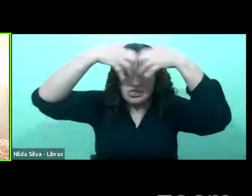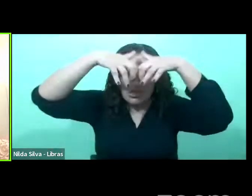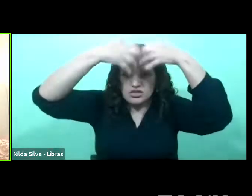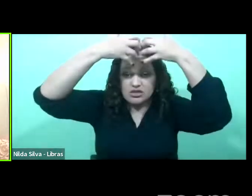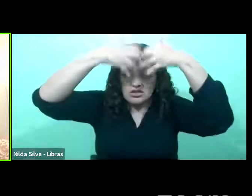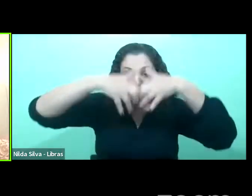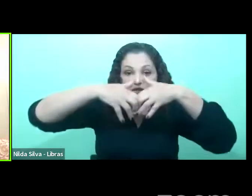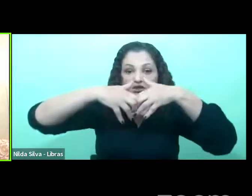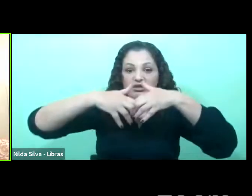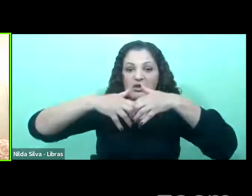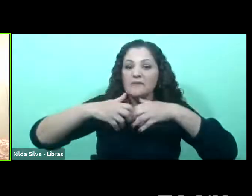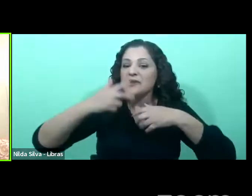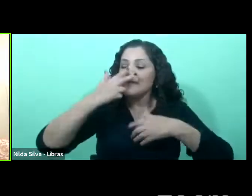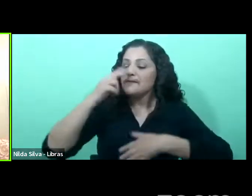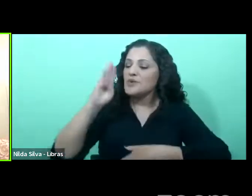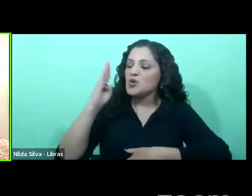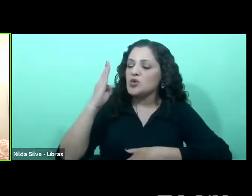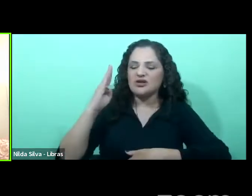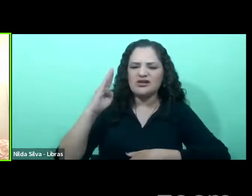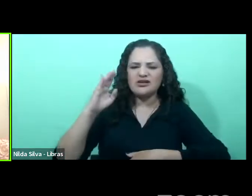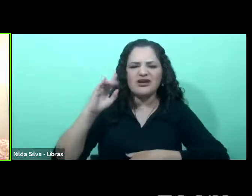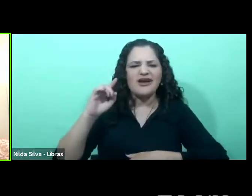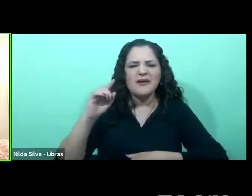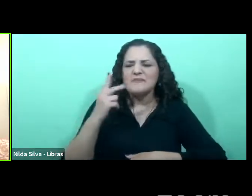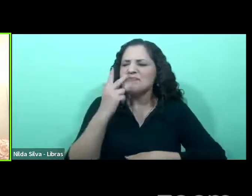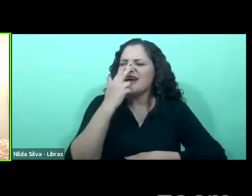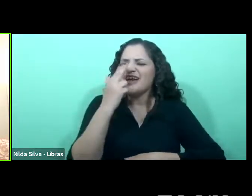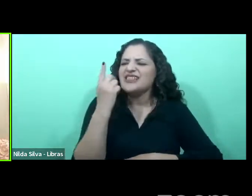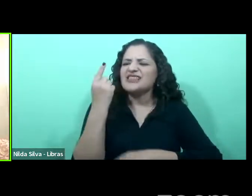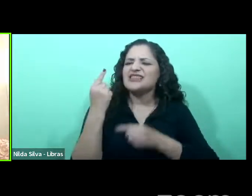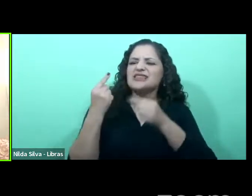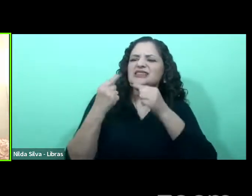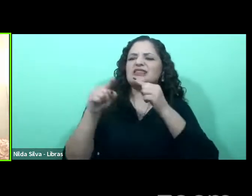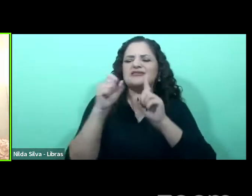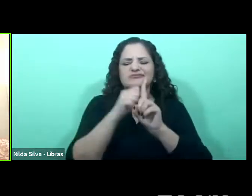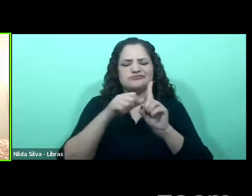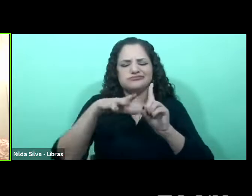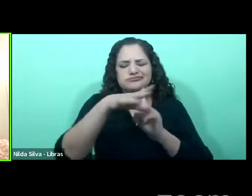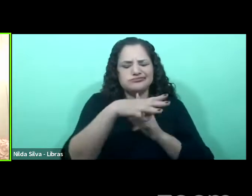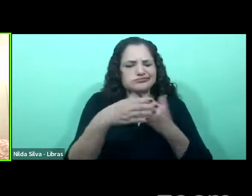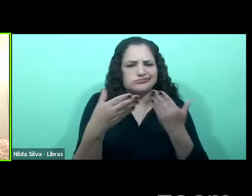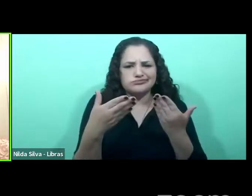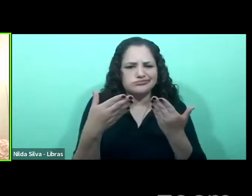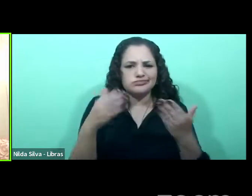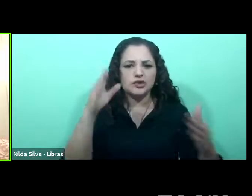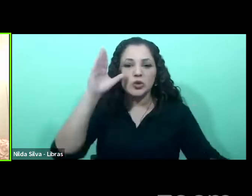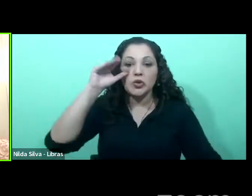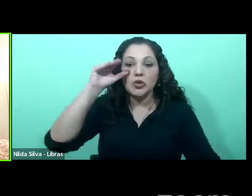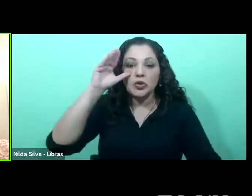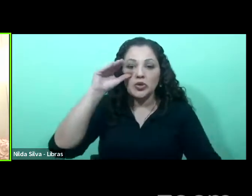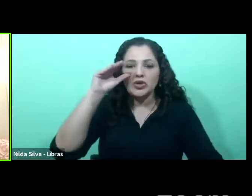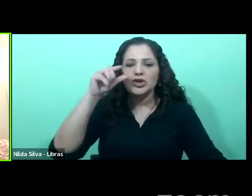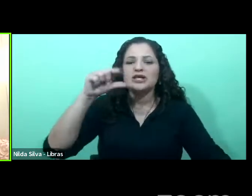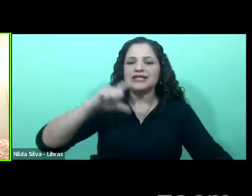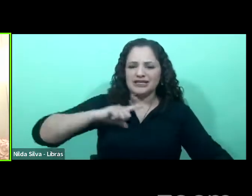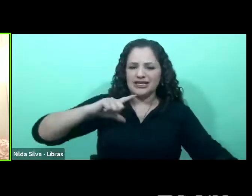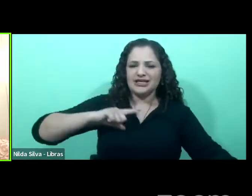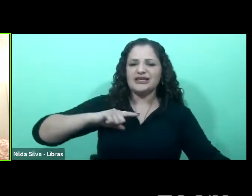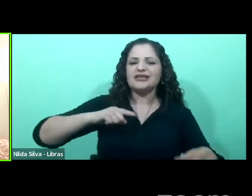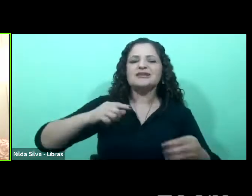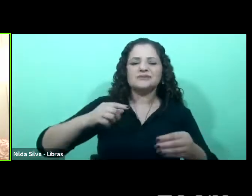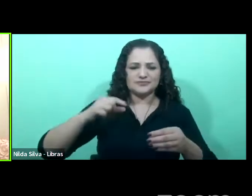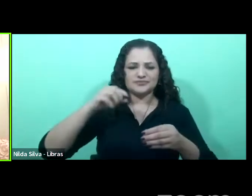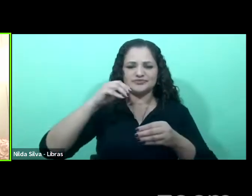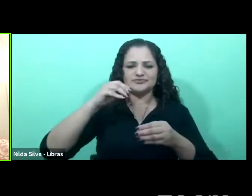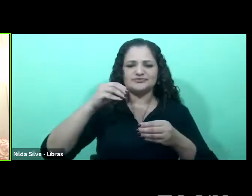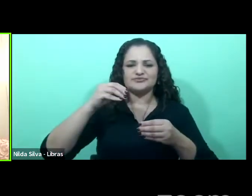fossem sociais. É curioso que o uso de Ritalina, por exemplo, de metilfenidato, caia drasticamente nos meses